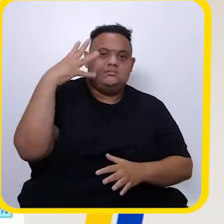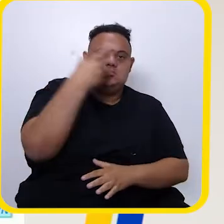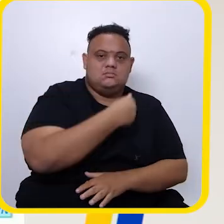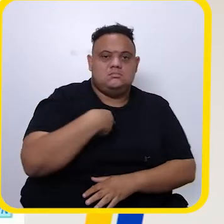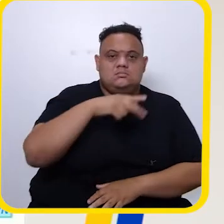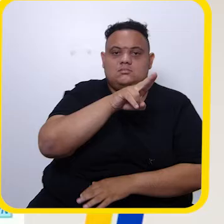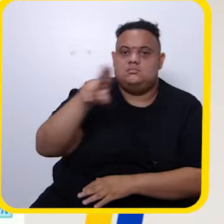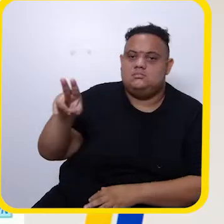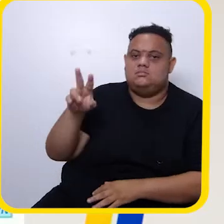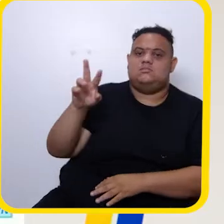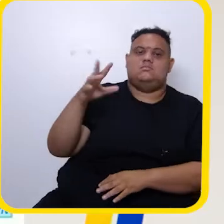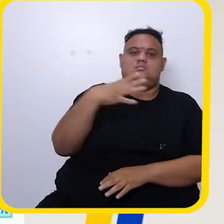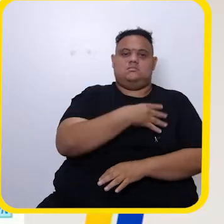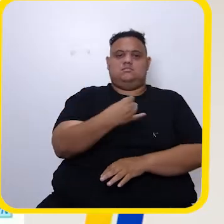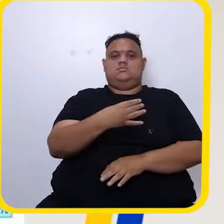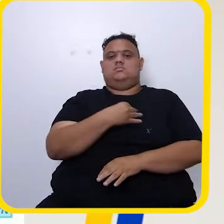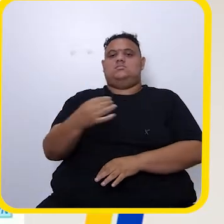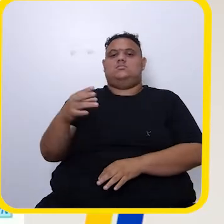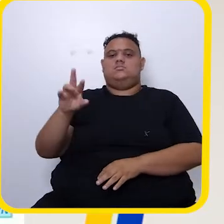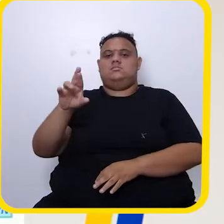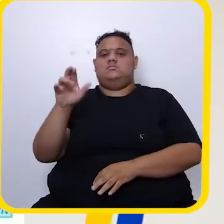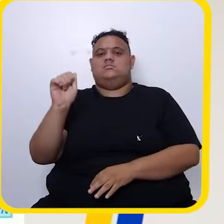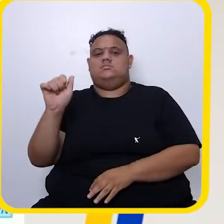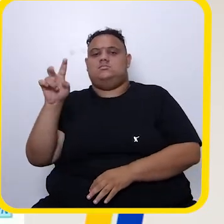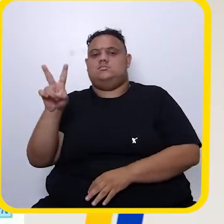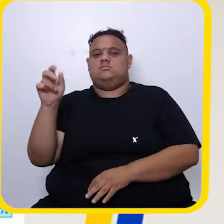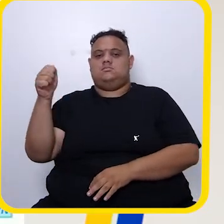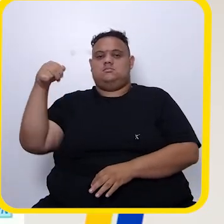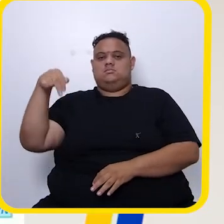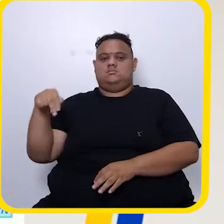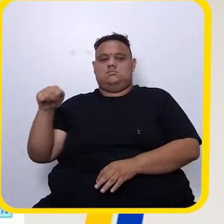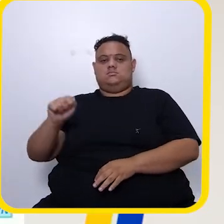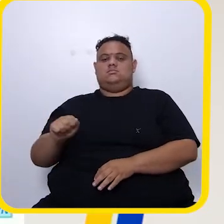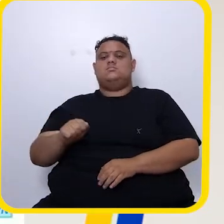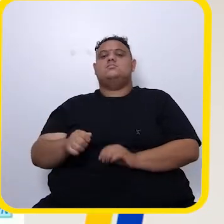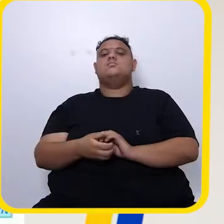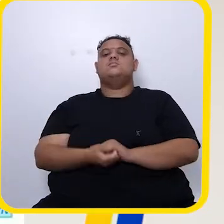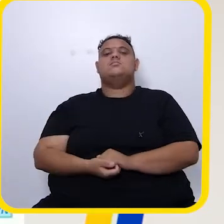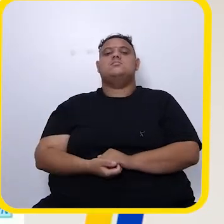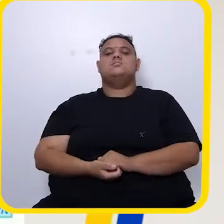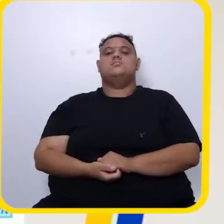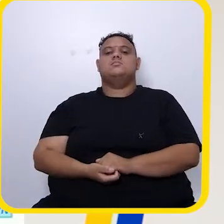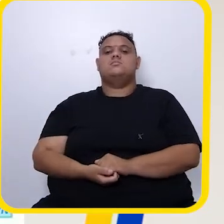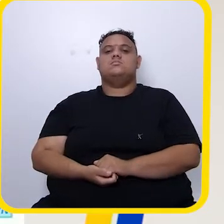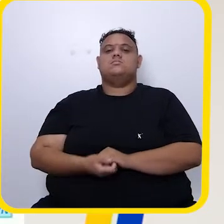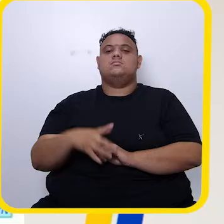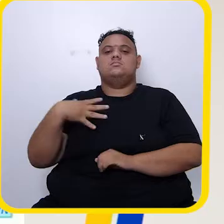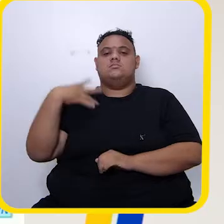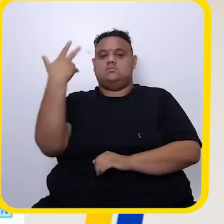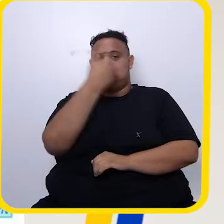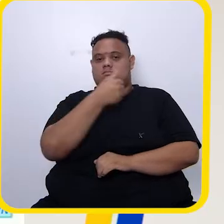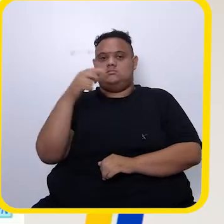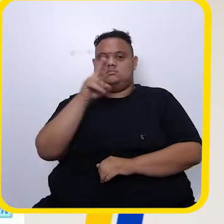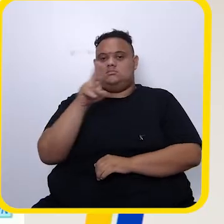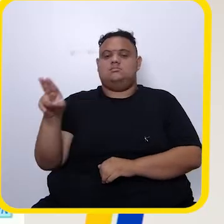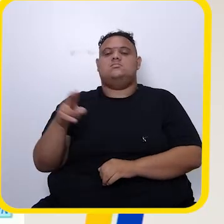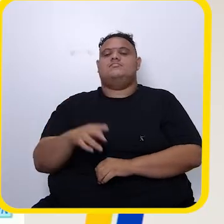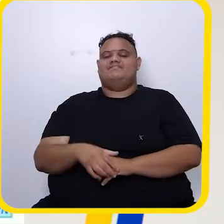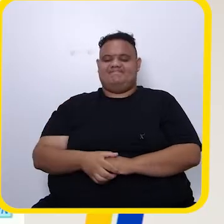acham bonito esse nome, colocam o nome nos filhos, né, nas filhas de Havana, é um nome bonito realmente. Nós